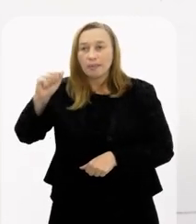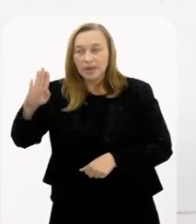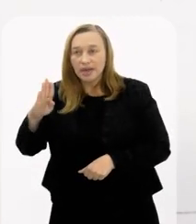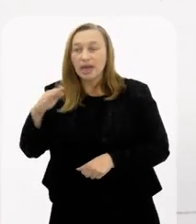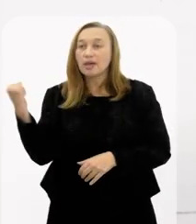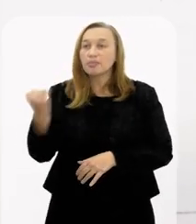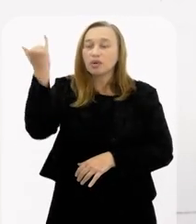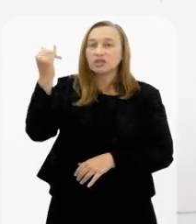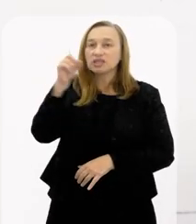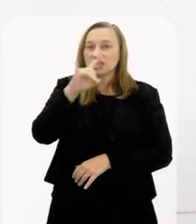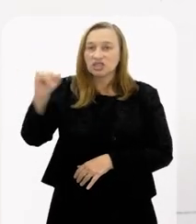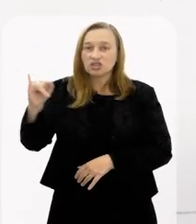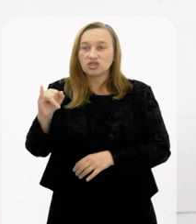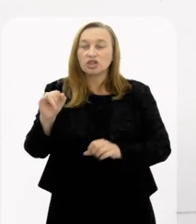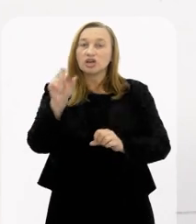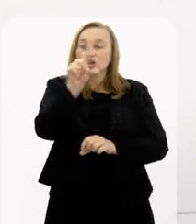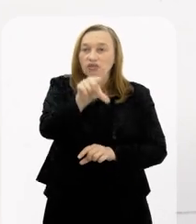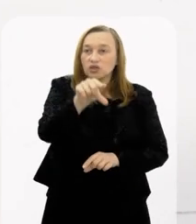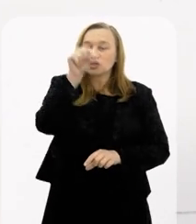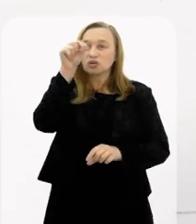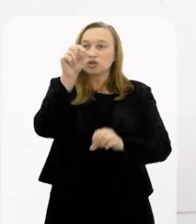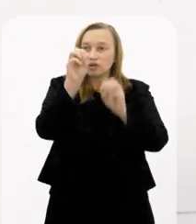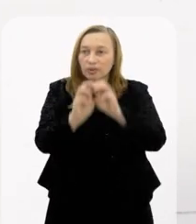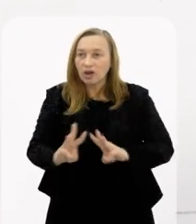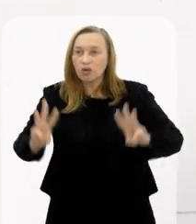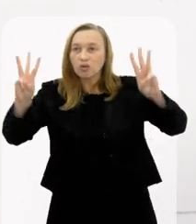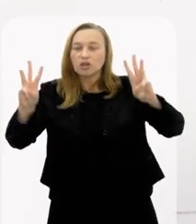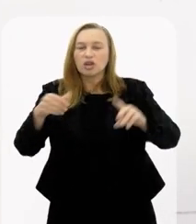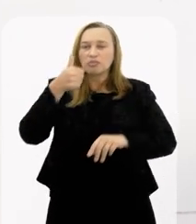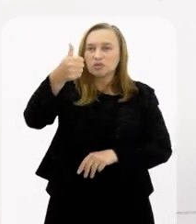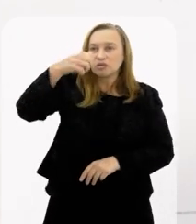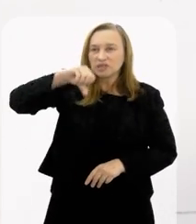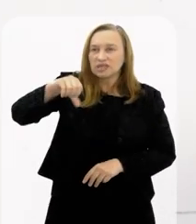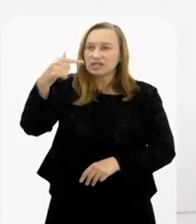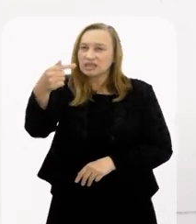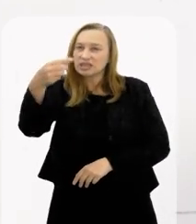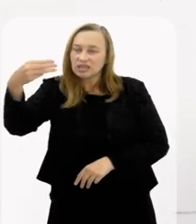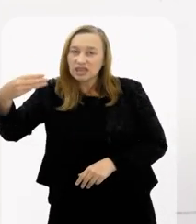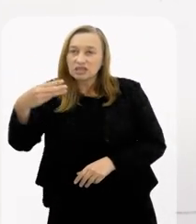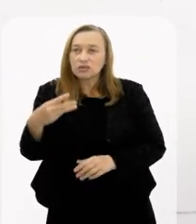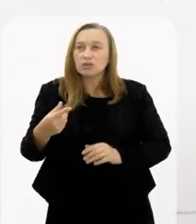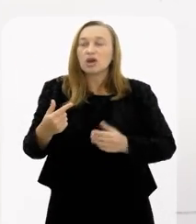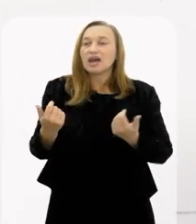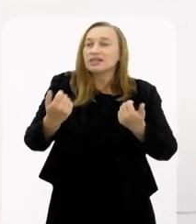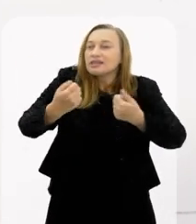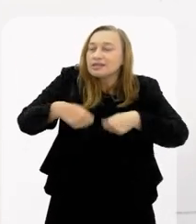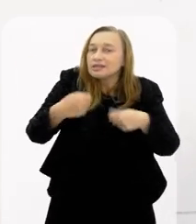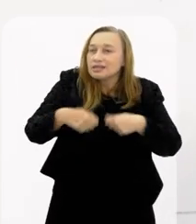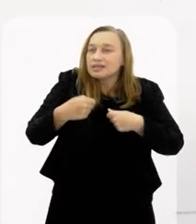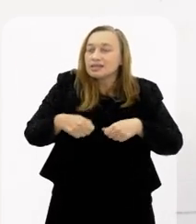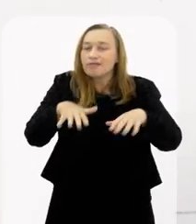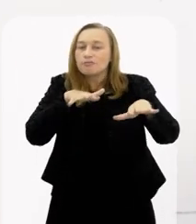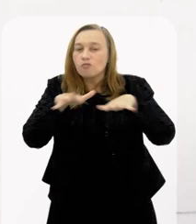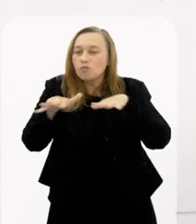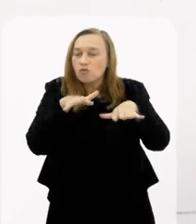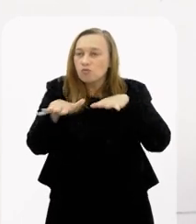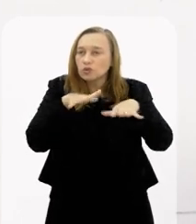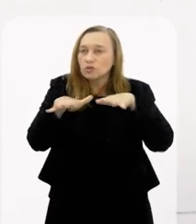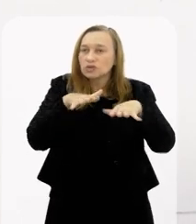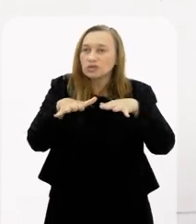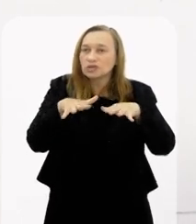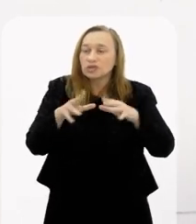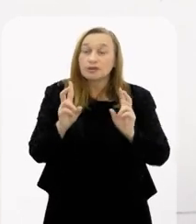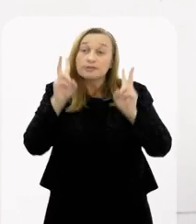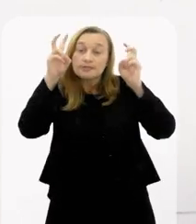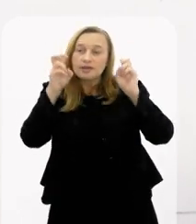dessa data que foi institu ído pela ONU em 1973 e trazendo a necessidade de uma mobilização